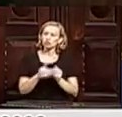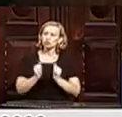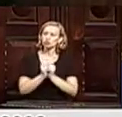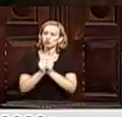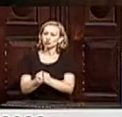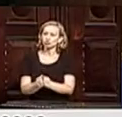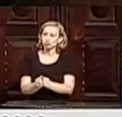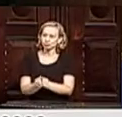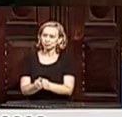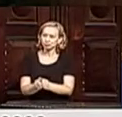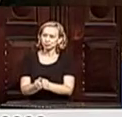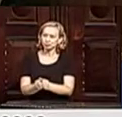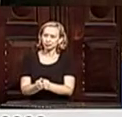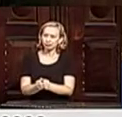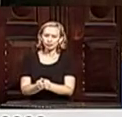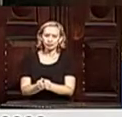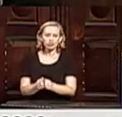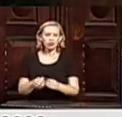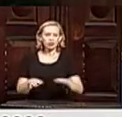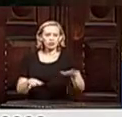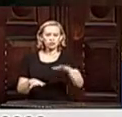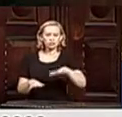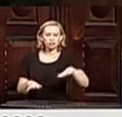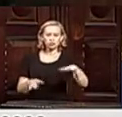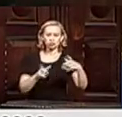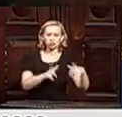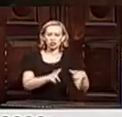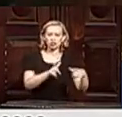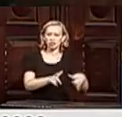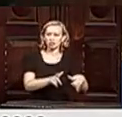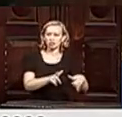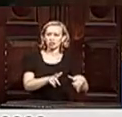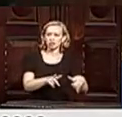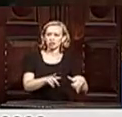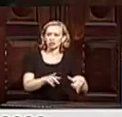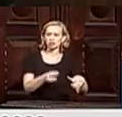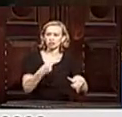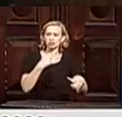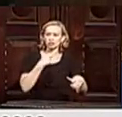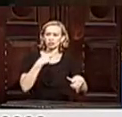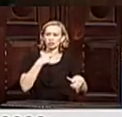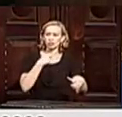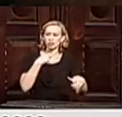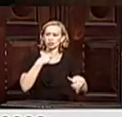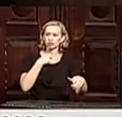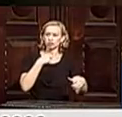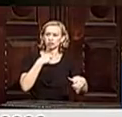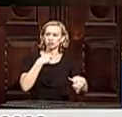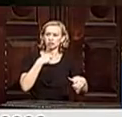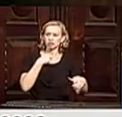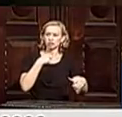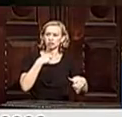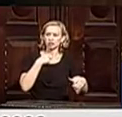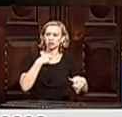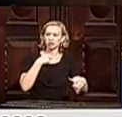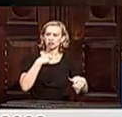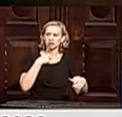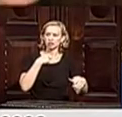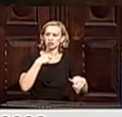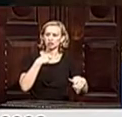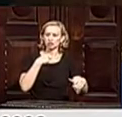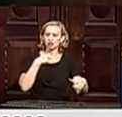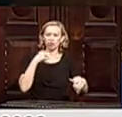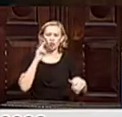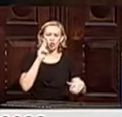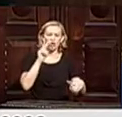E nesse barco a gente não pode permitir que as fronteiras entre países façam com que nós tenhamos olhar